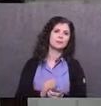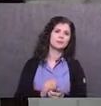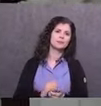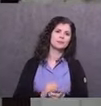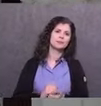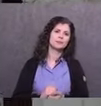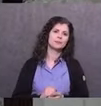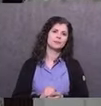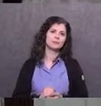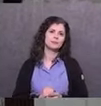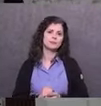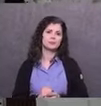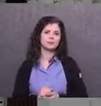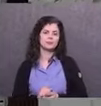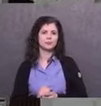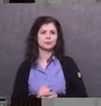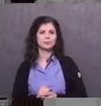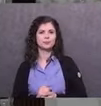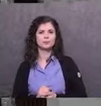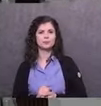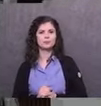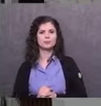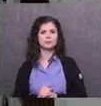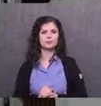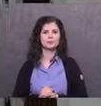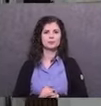abandonaste?